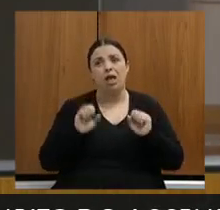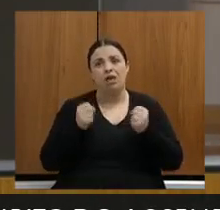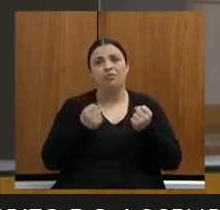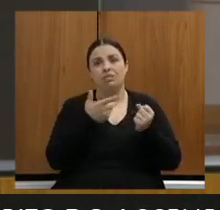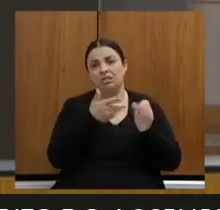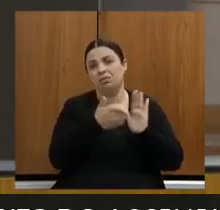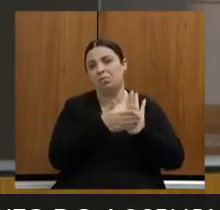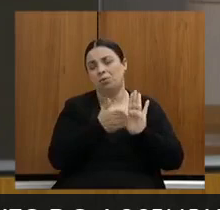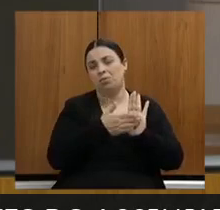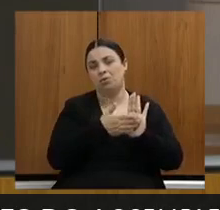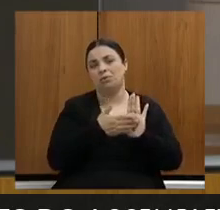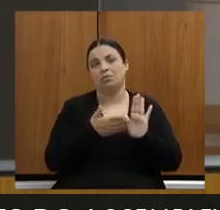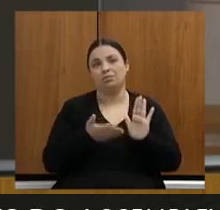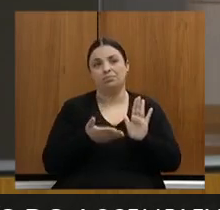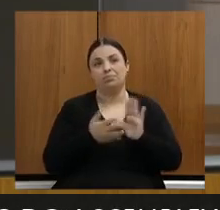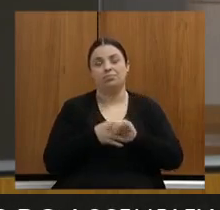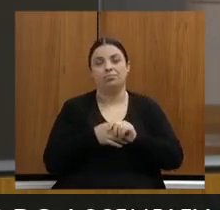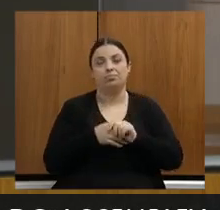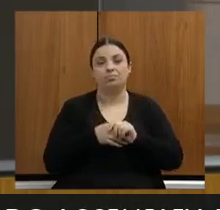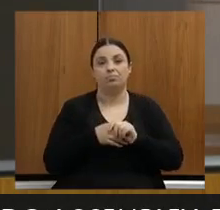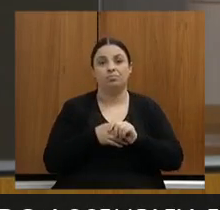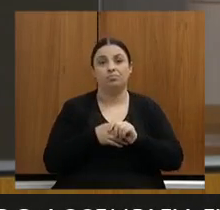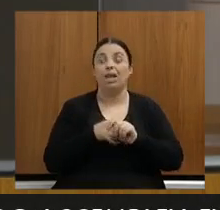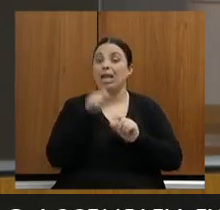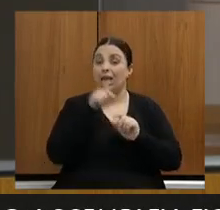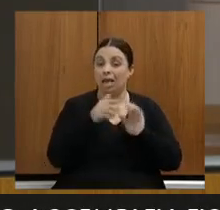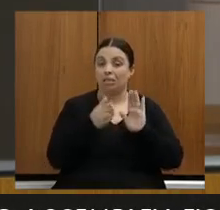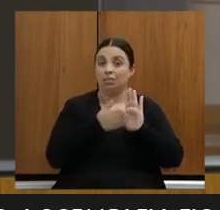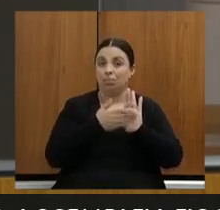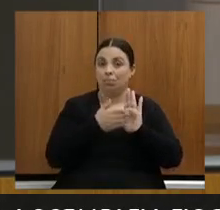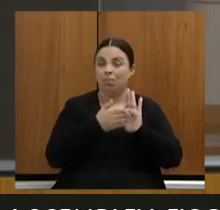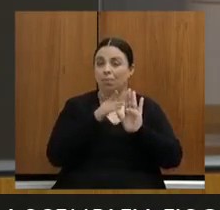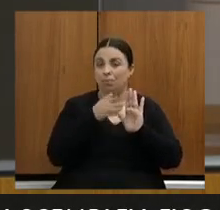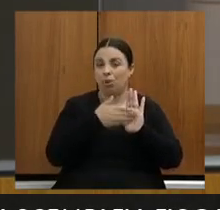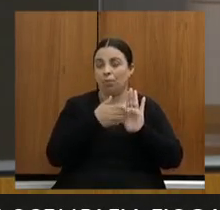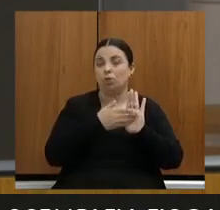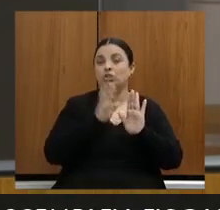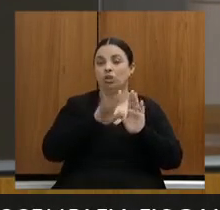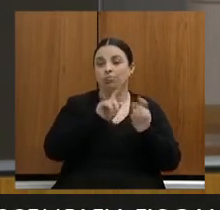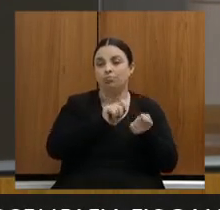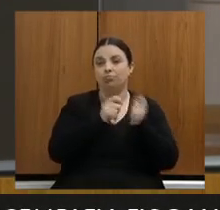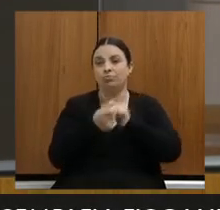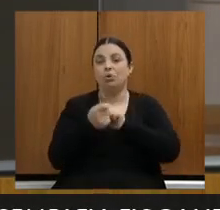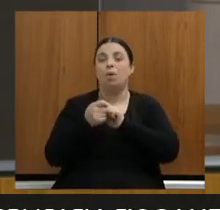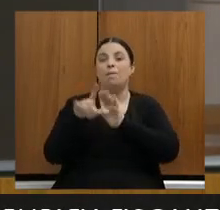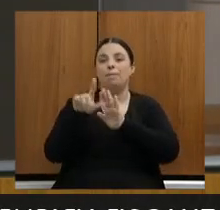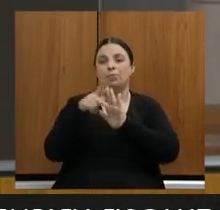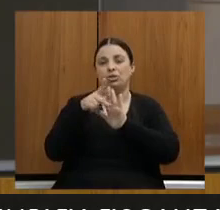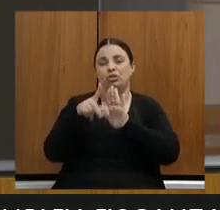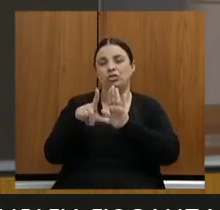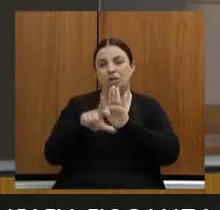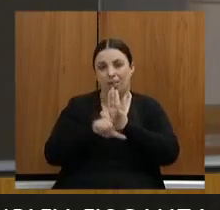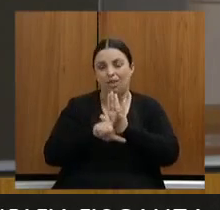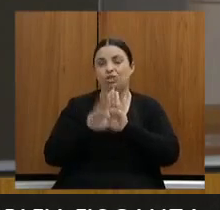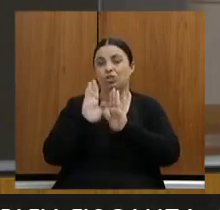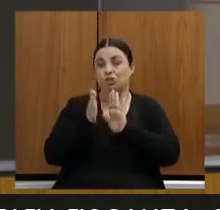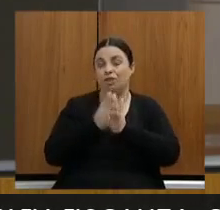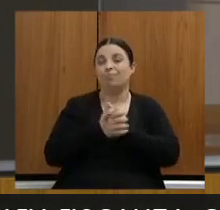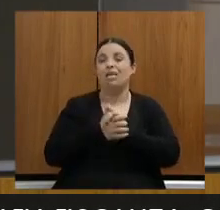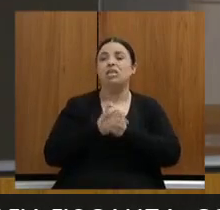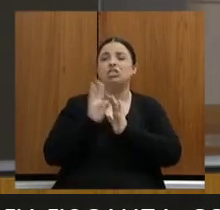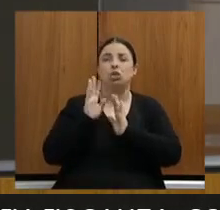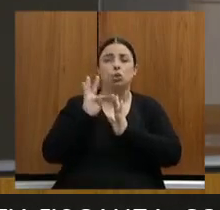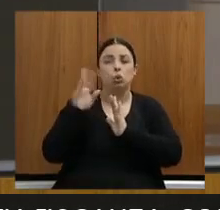interessante ela na nossa transformou uma ela no projeto de lei 777/2019 já percorreu todas as comissões